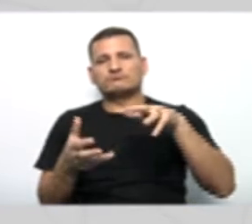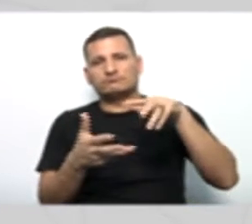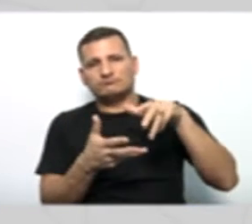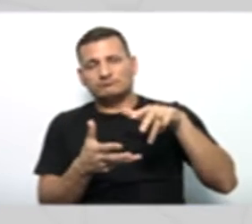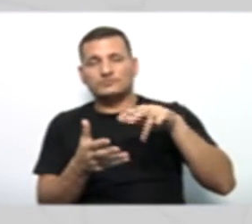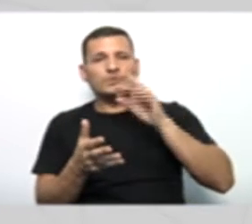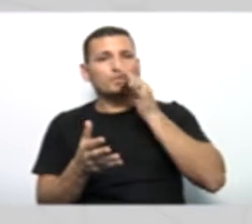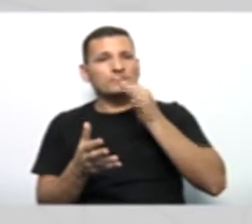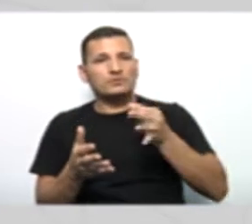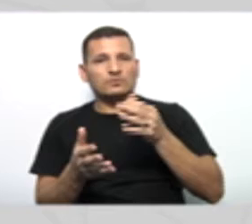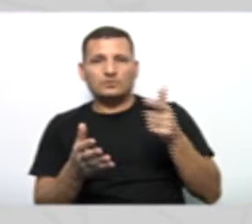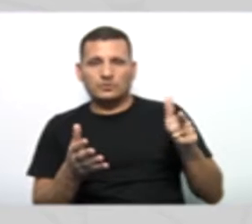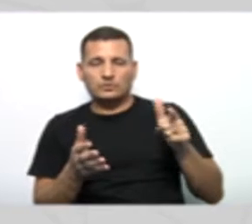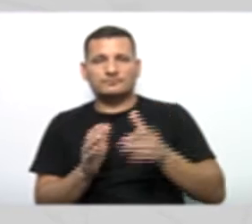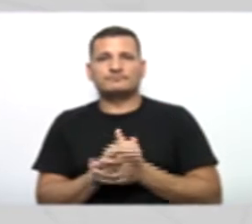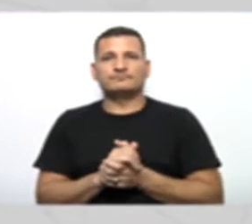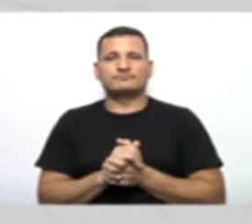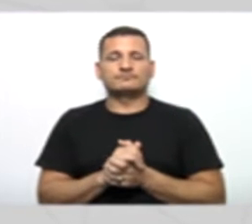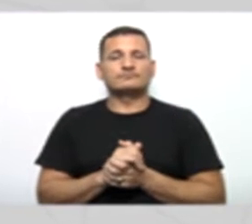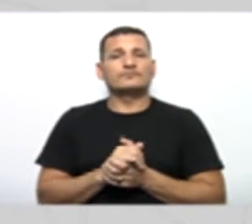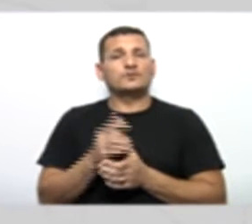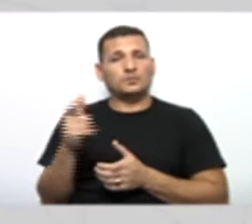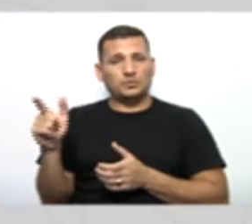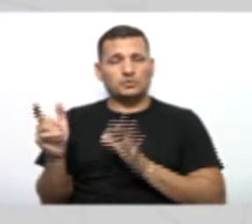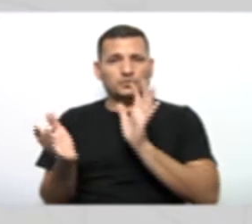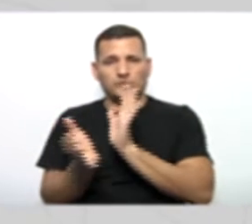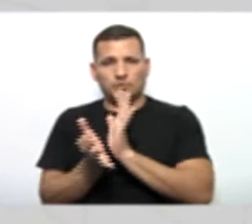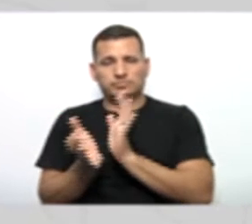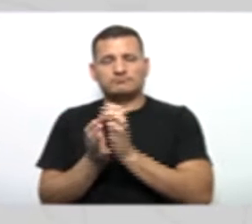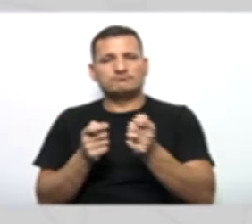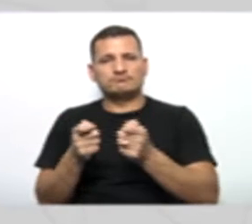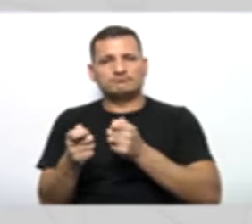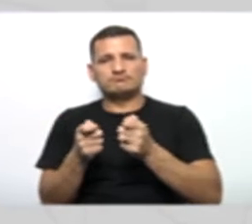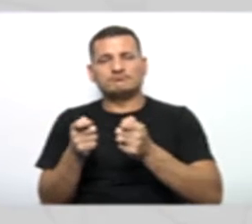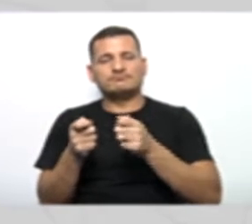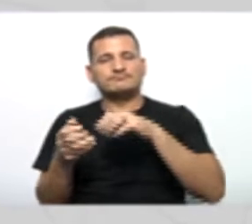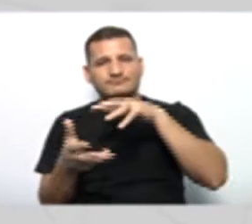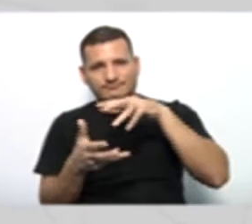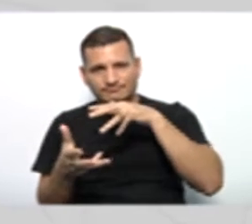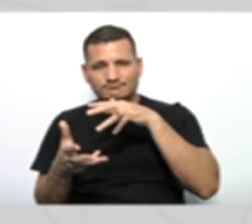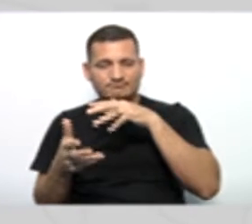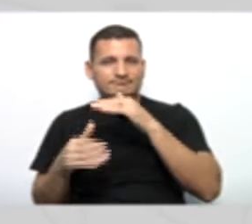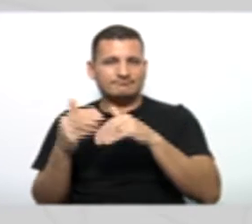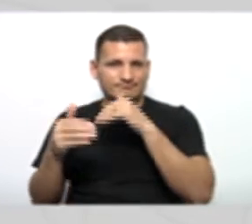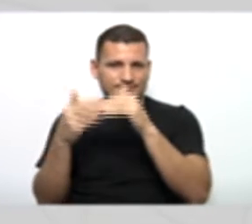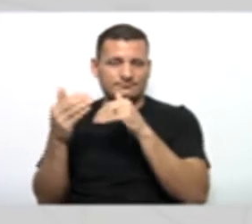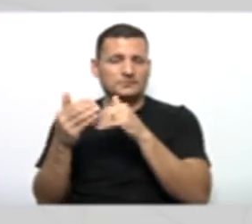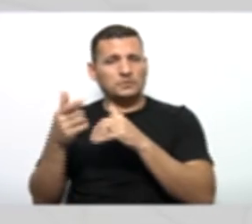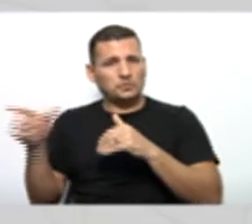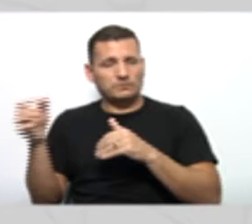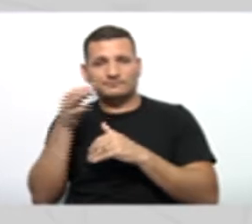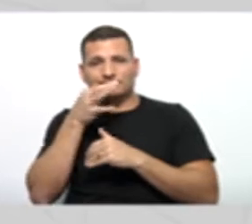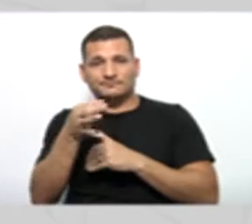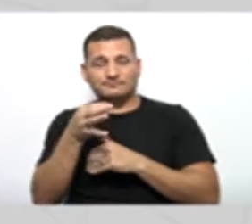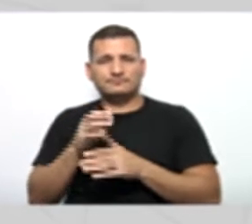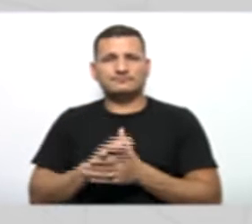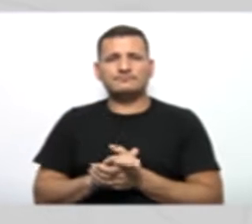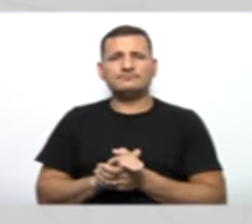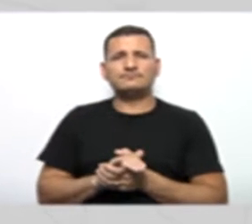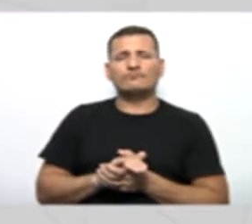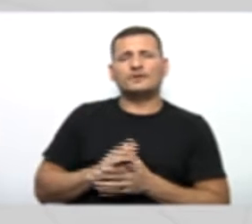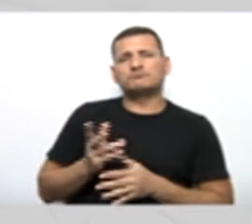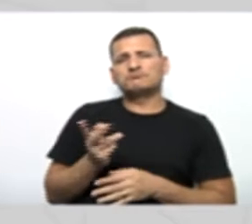outros grupos definem desenvolvimento sustentável de outra forma. E alguns desses grupos